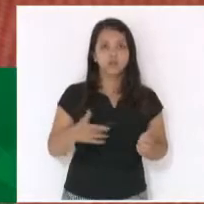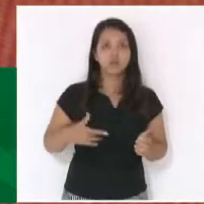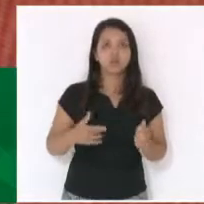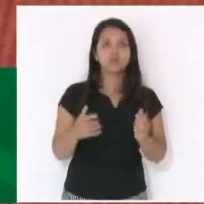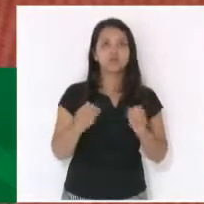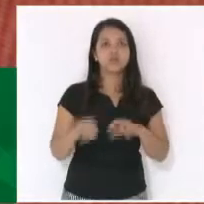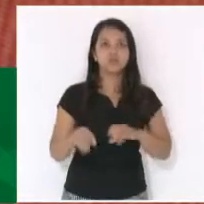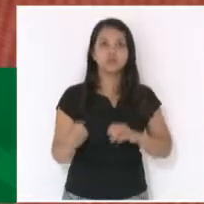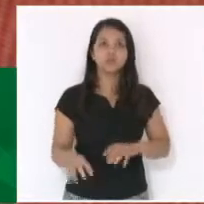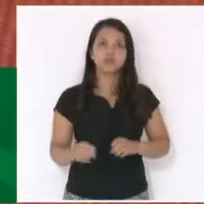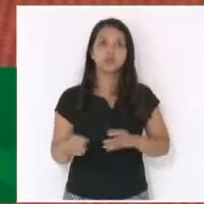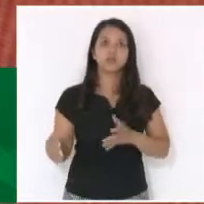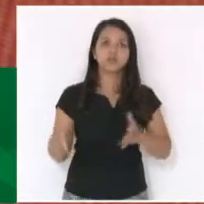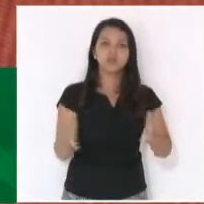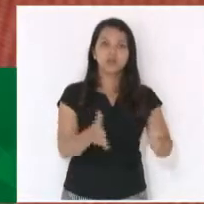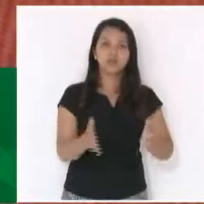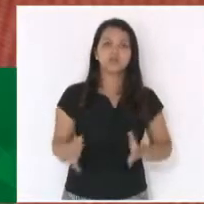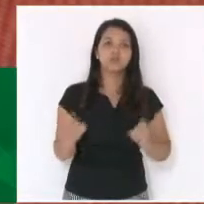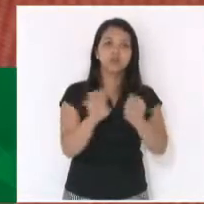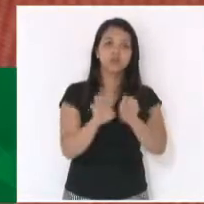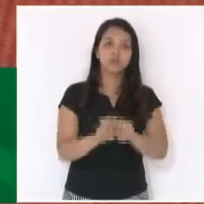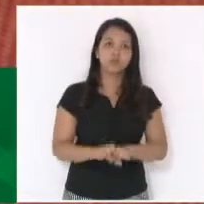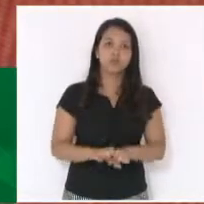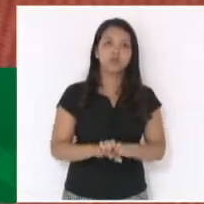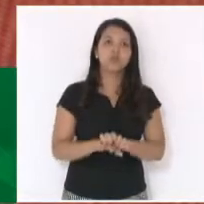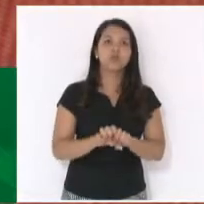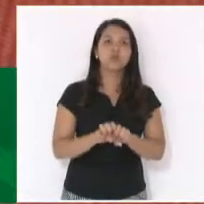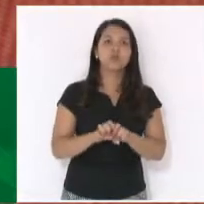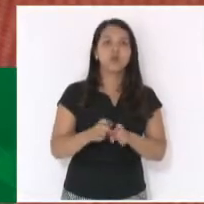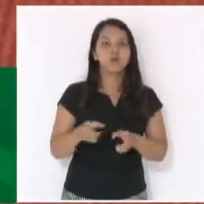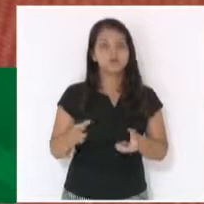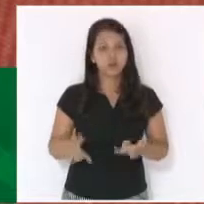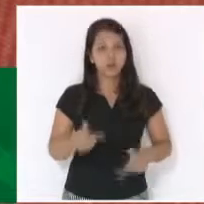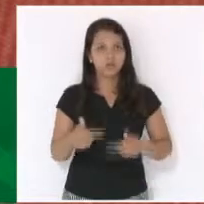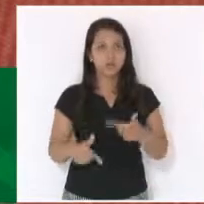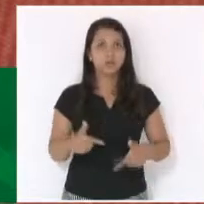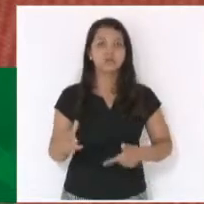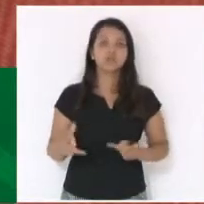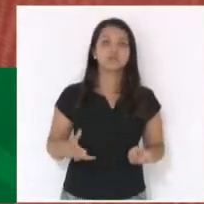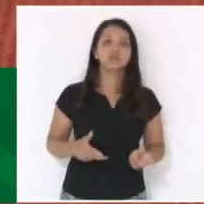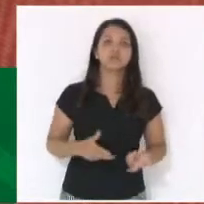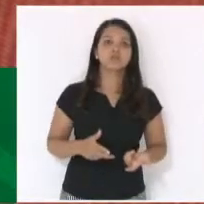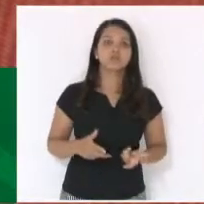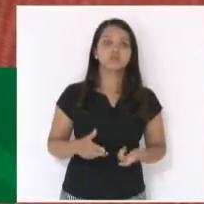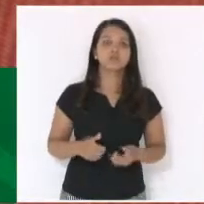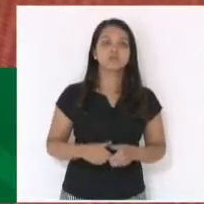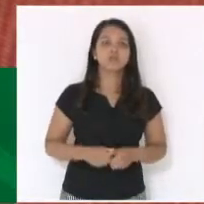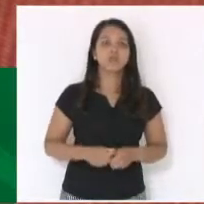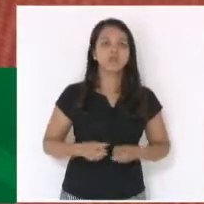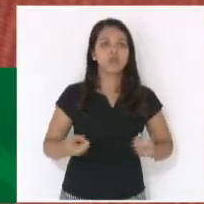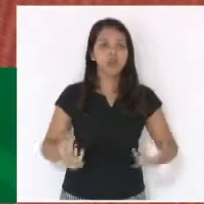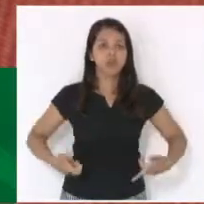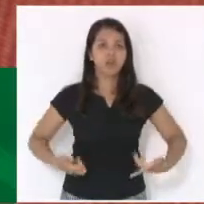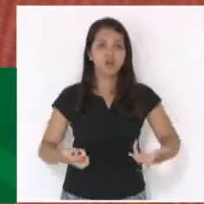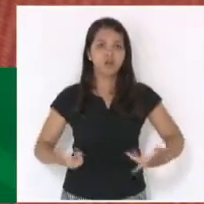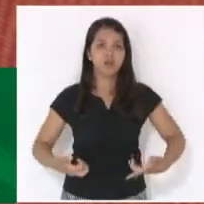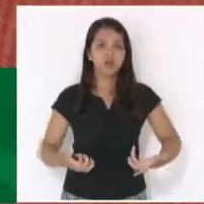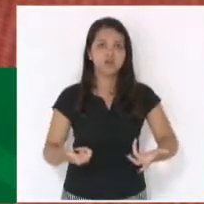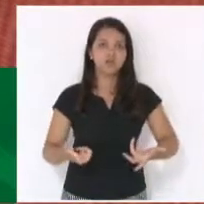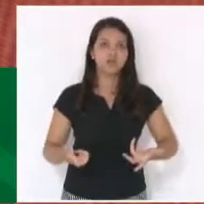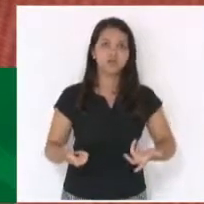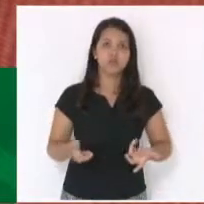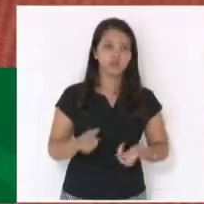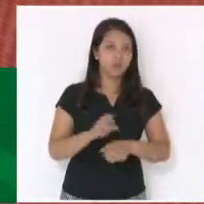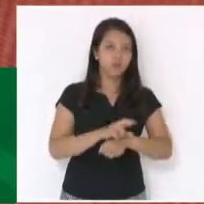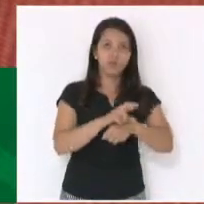na do governo tem dedicas comissionado tem o cargo então o gasto não representa